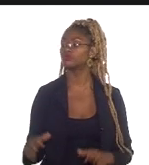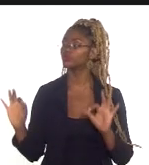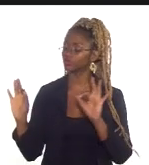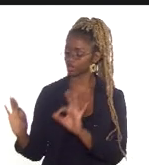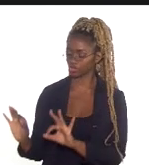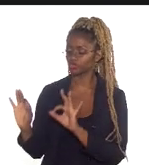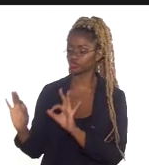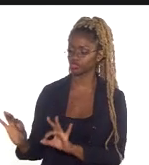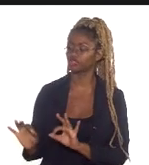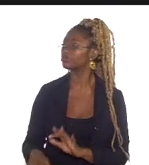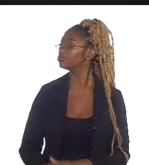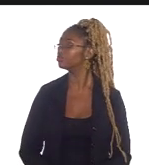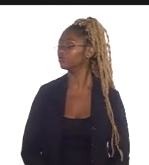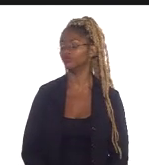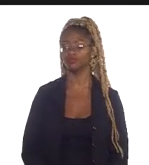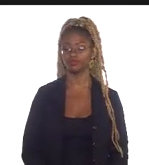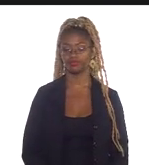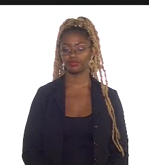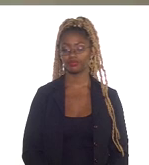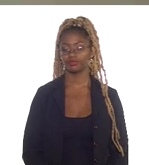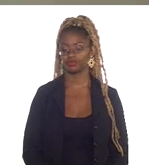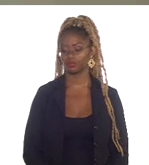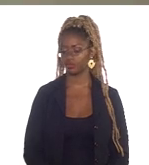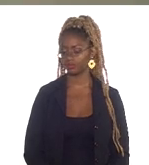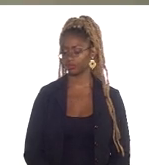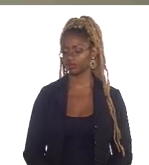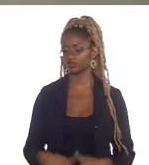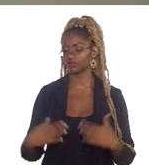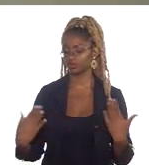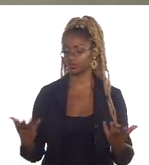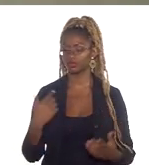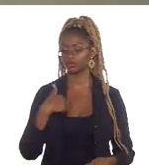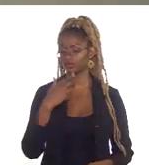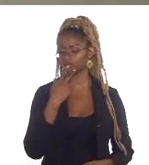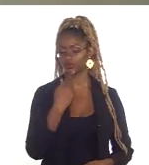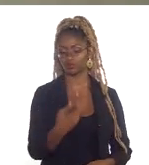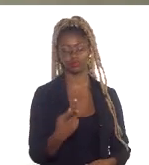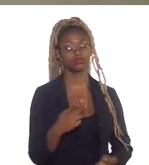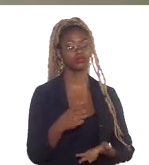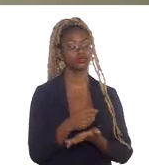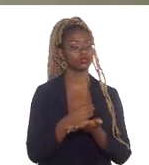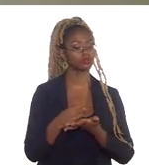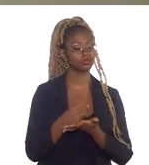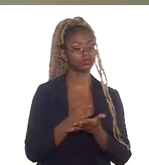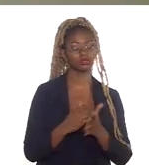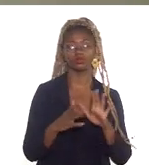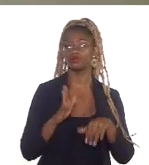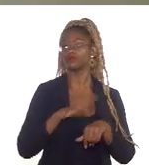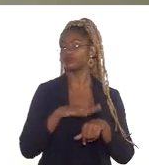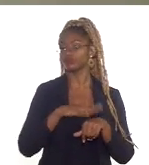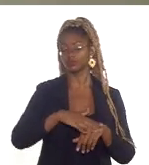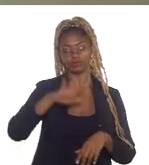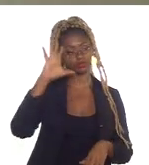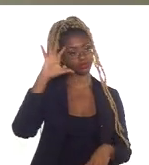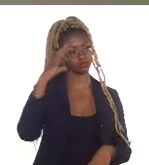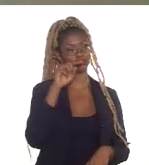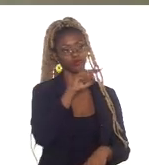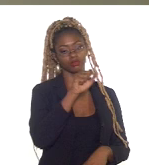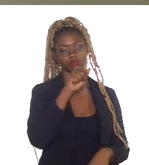Perfeitamente, doutora. Então, a minha assertiva está fundamentada nas próprias resoluções da